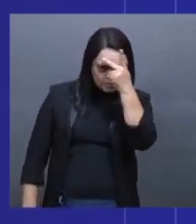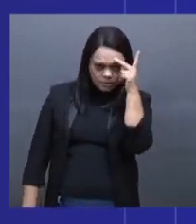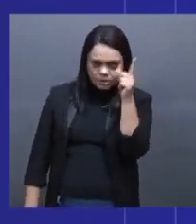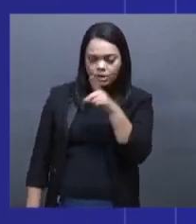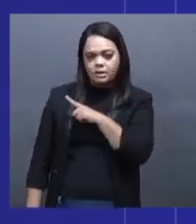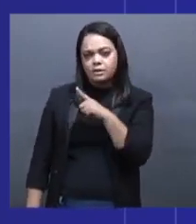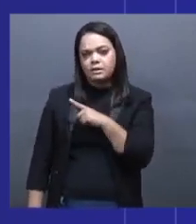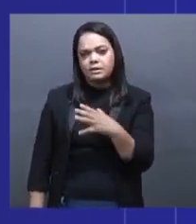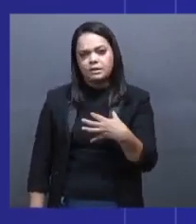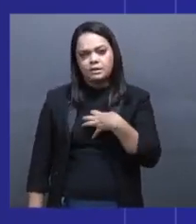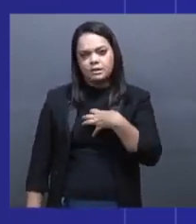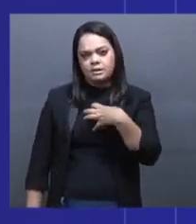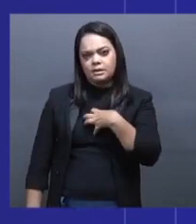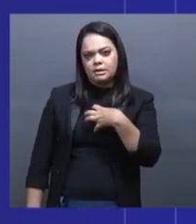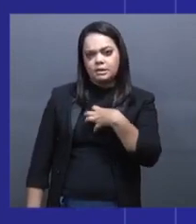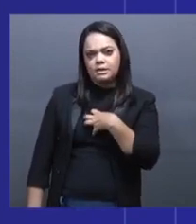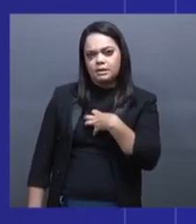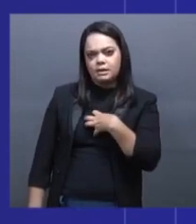apresente